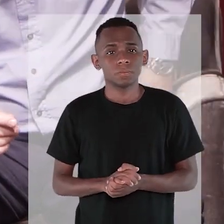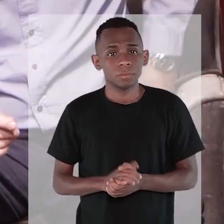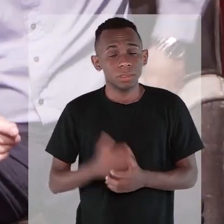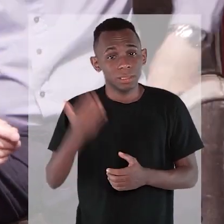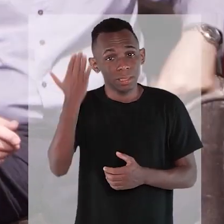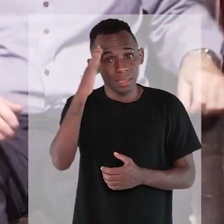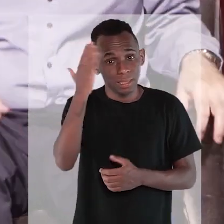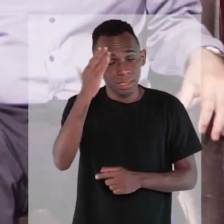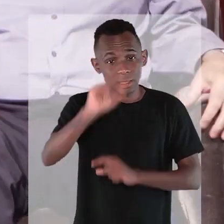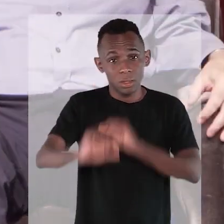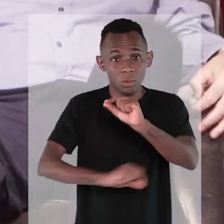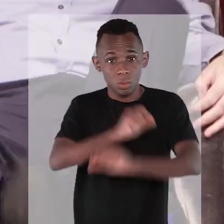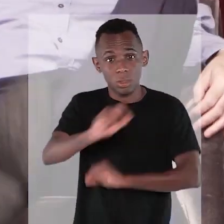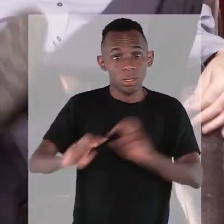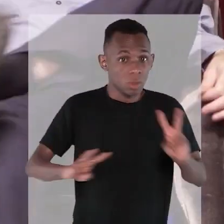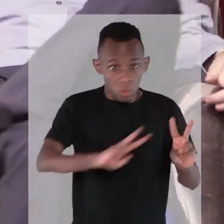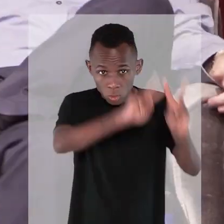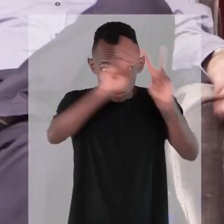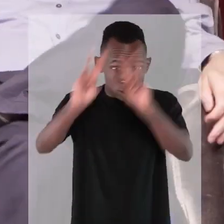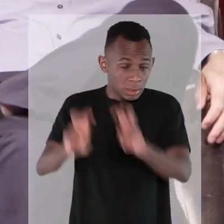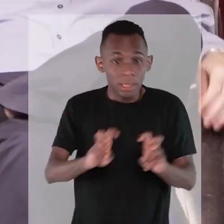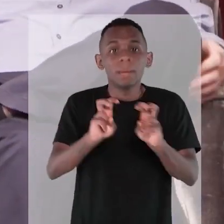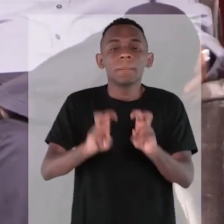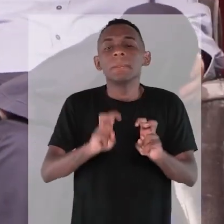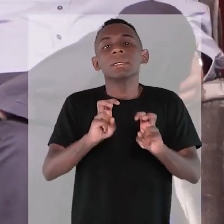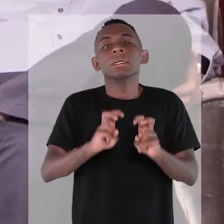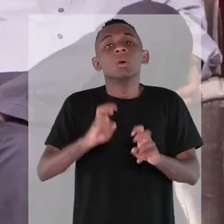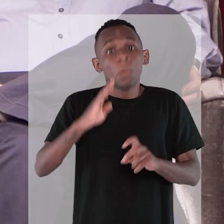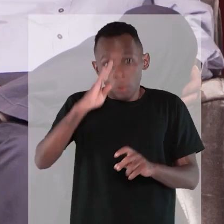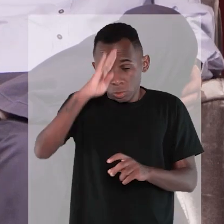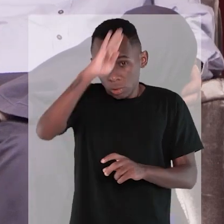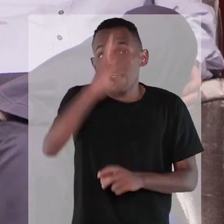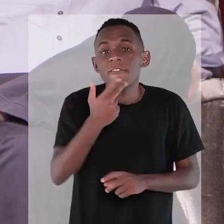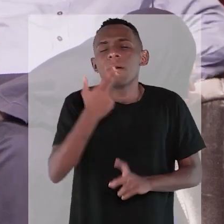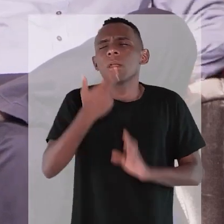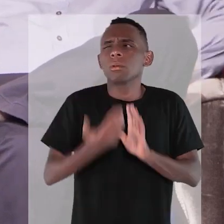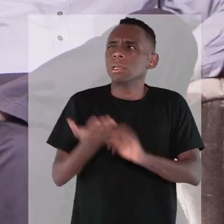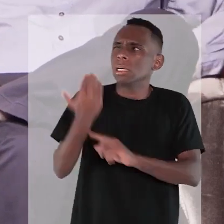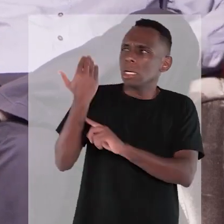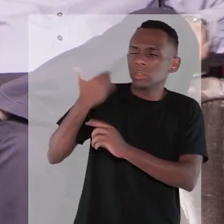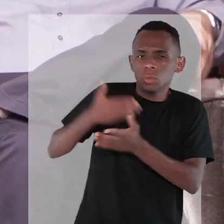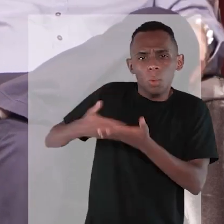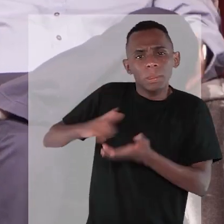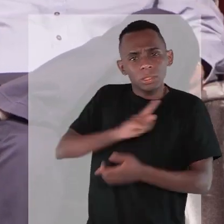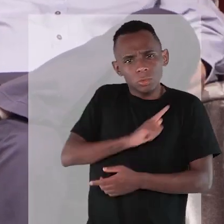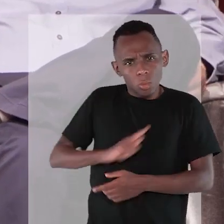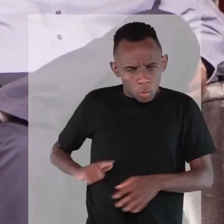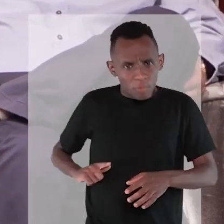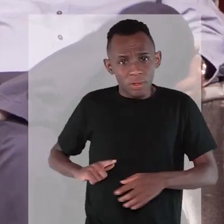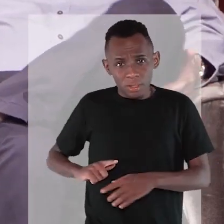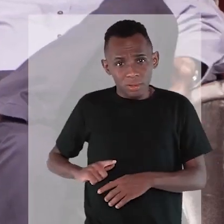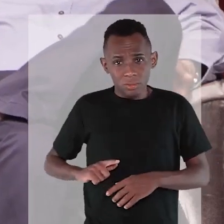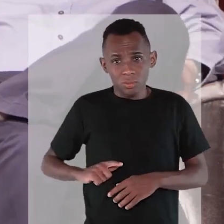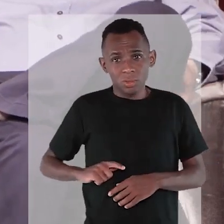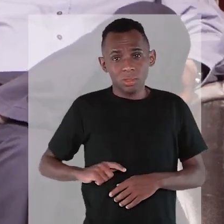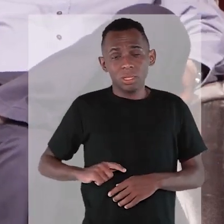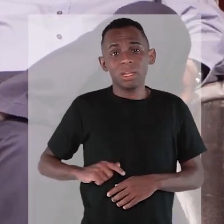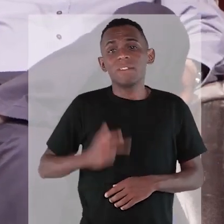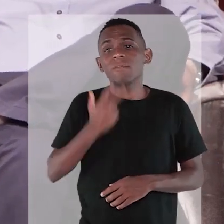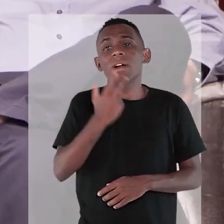que o Bolsonaro, né, ele disse isso logo no início do governo dele, né? Ele disse que ele não vinha para construir nada, né? Ele não sabia o que ele